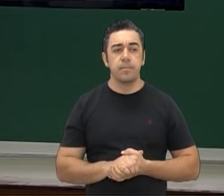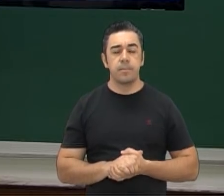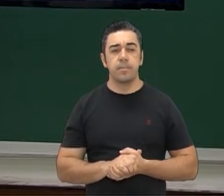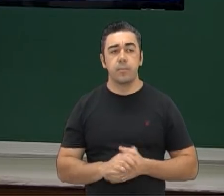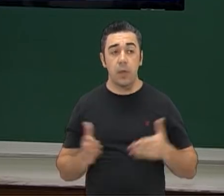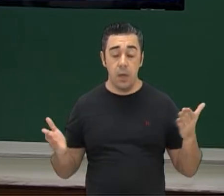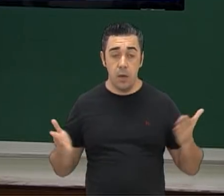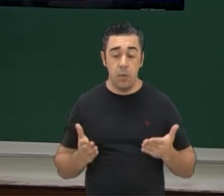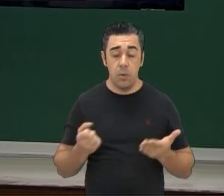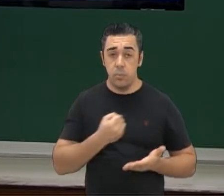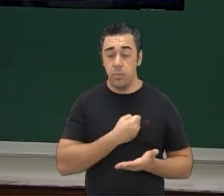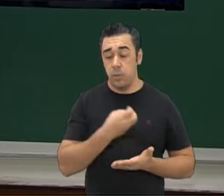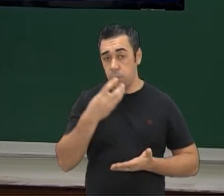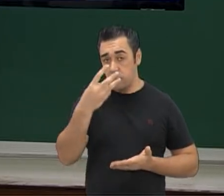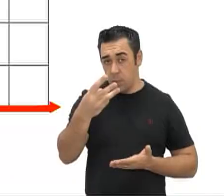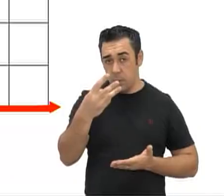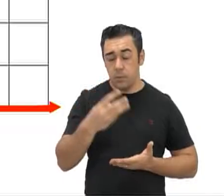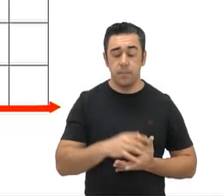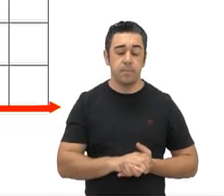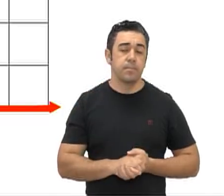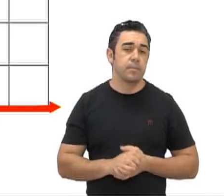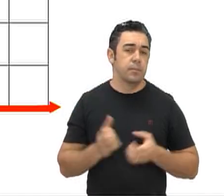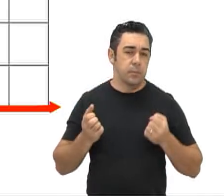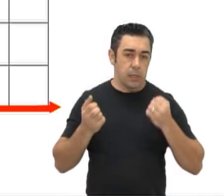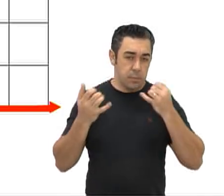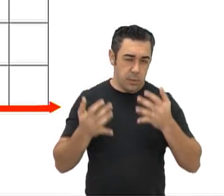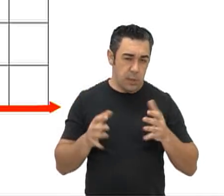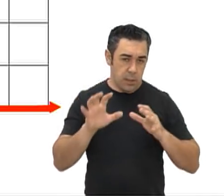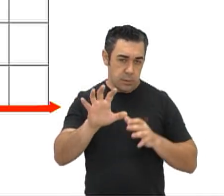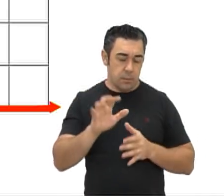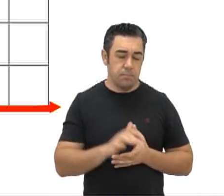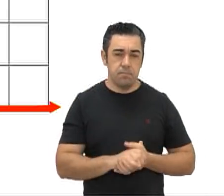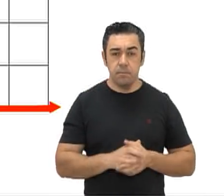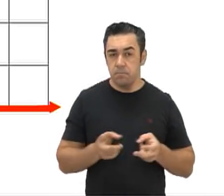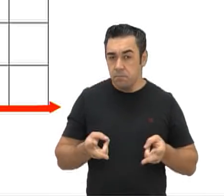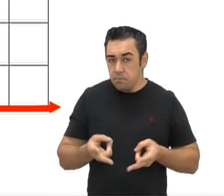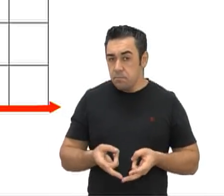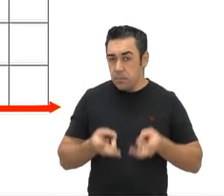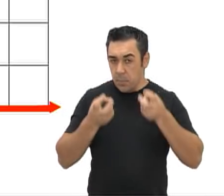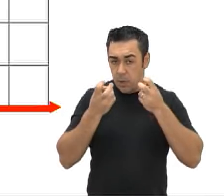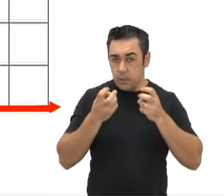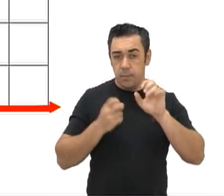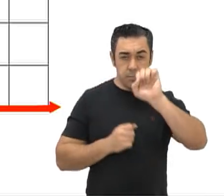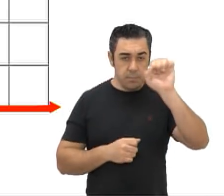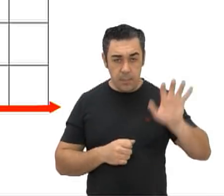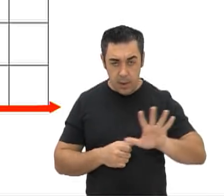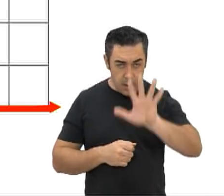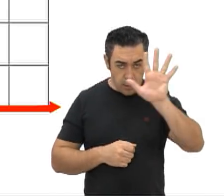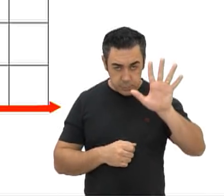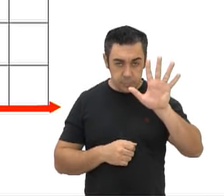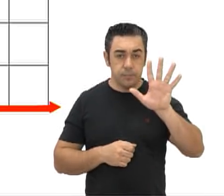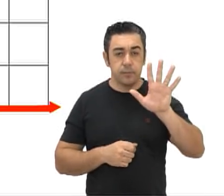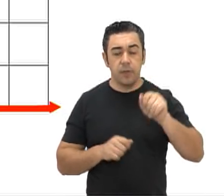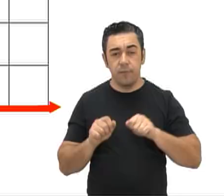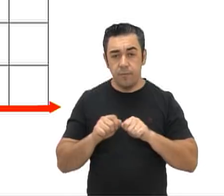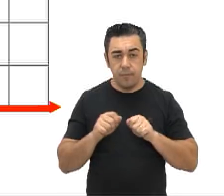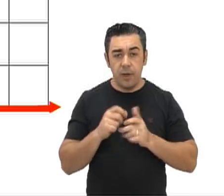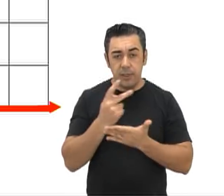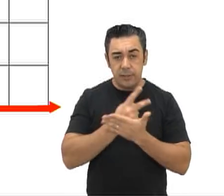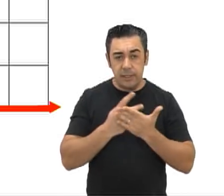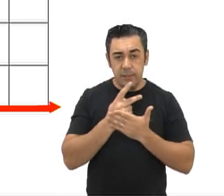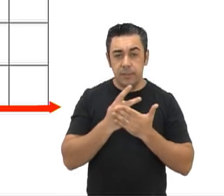No exercício 3, ele fala para vocês: observe a figura abaixo e desenhe